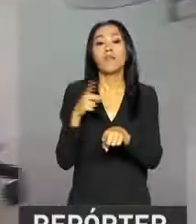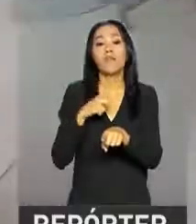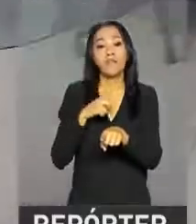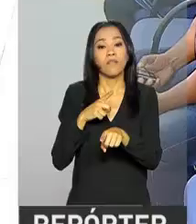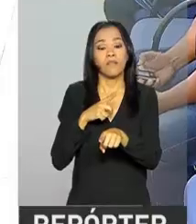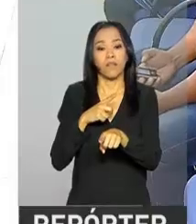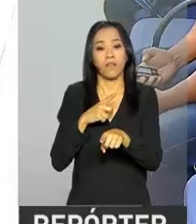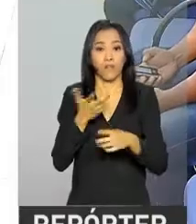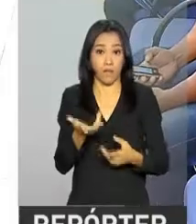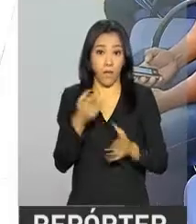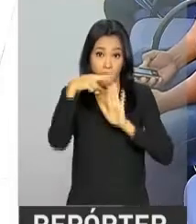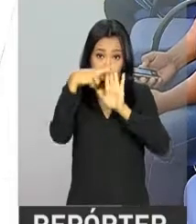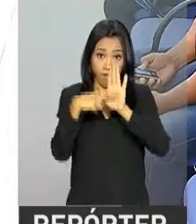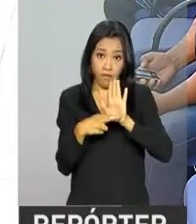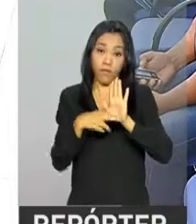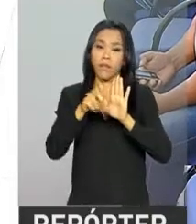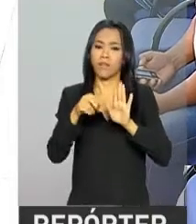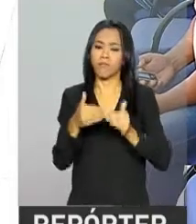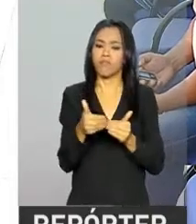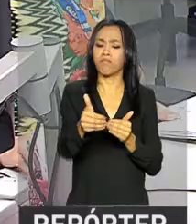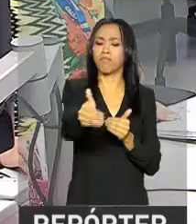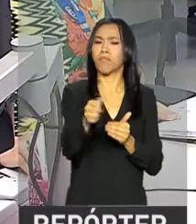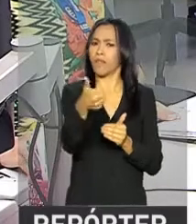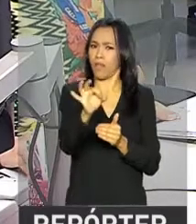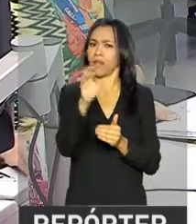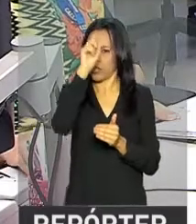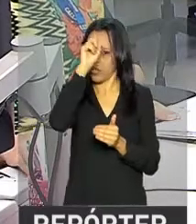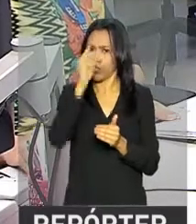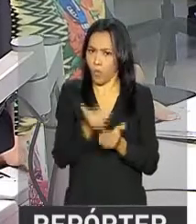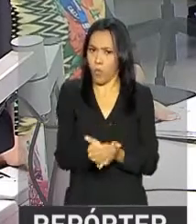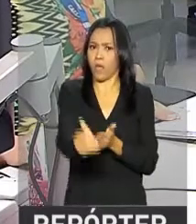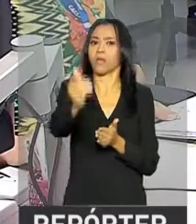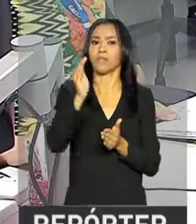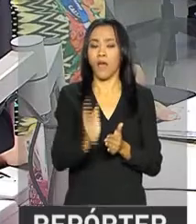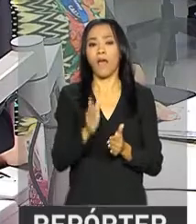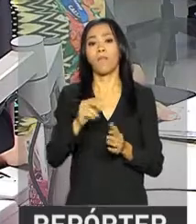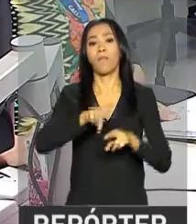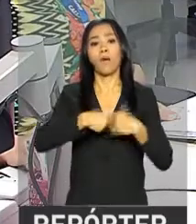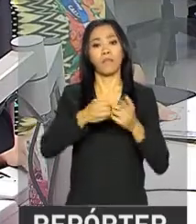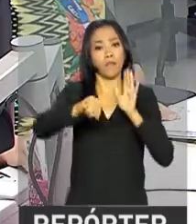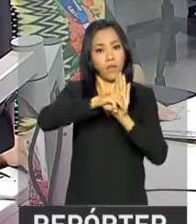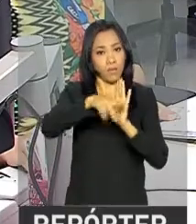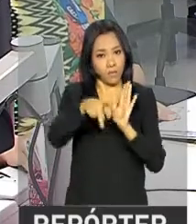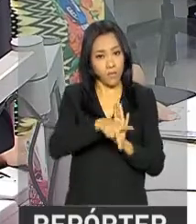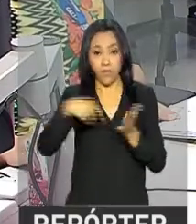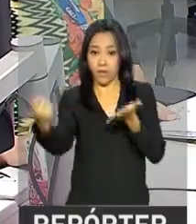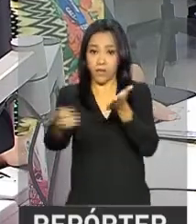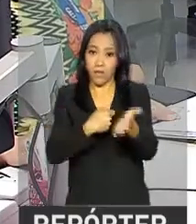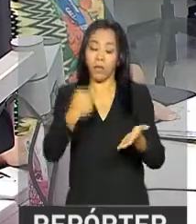corte a regra passa a valer daqui a dez dias e faz parte de medida provisória assinada pelo presidente